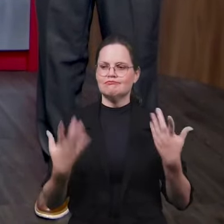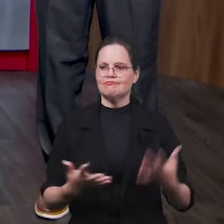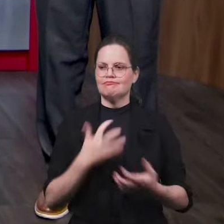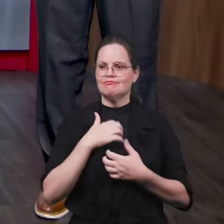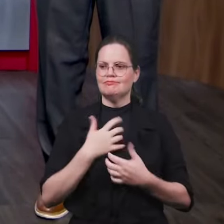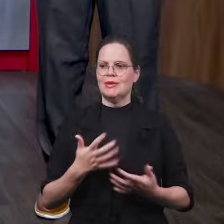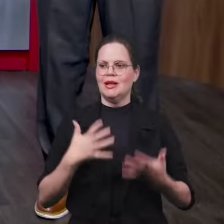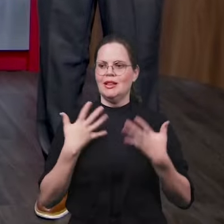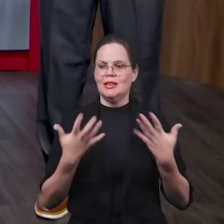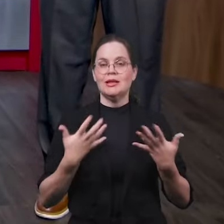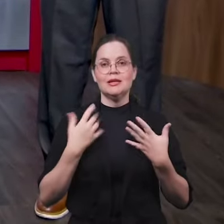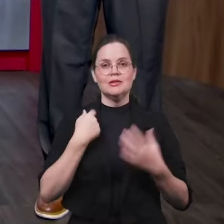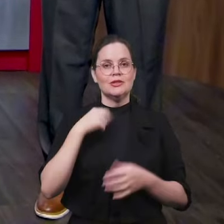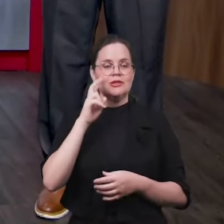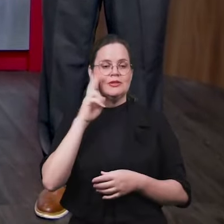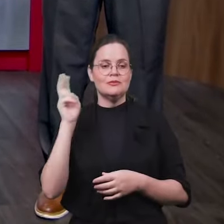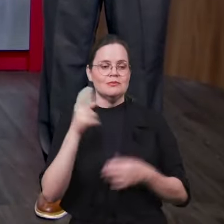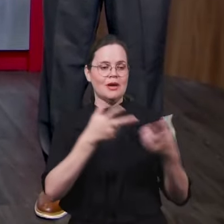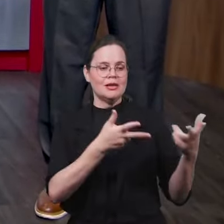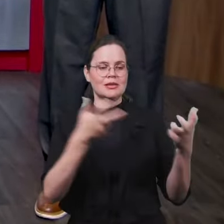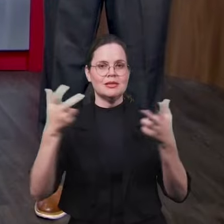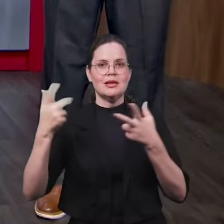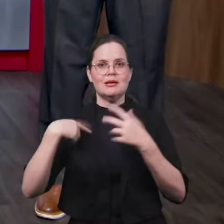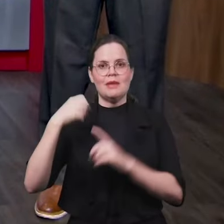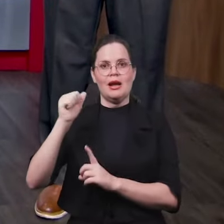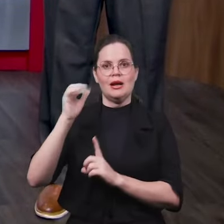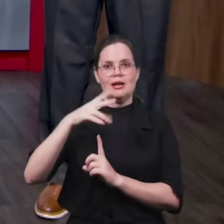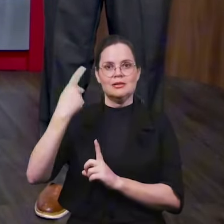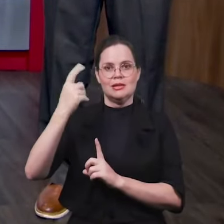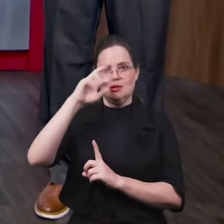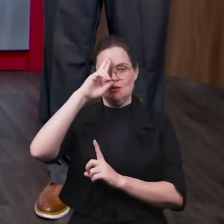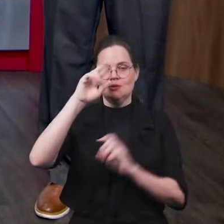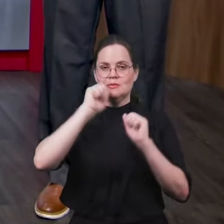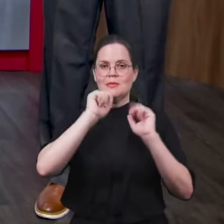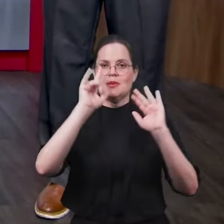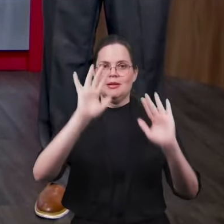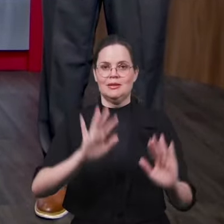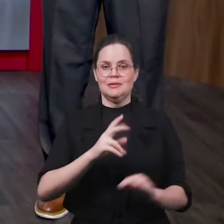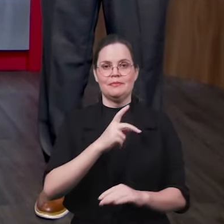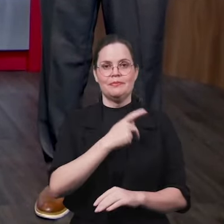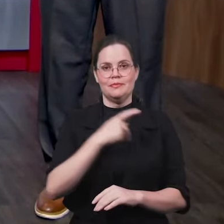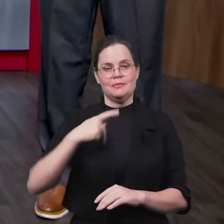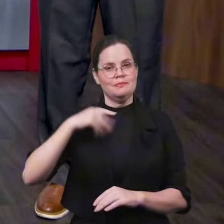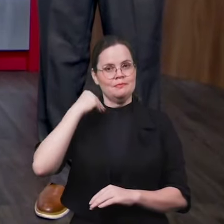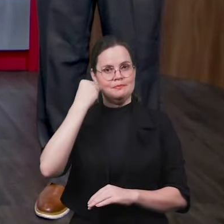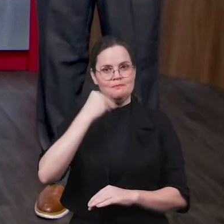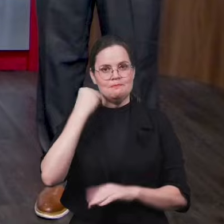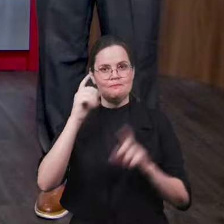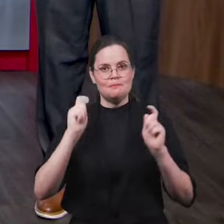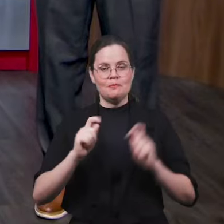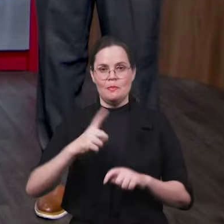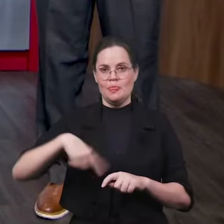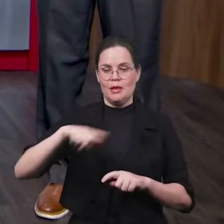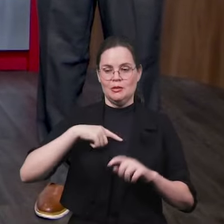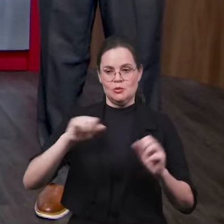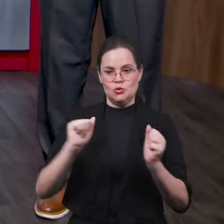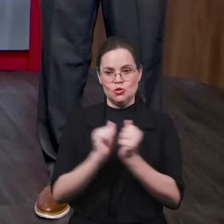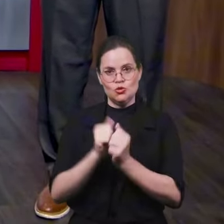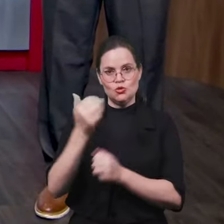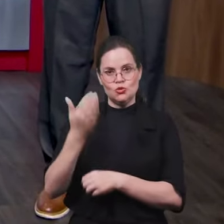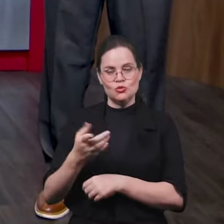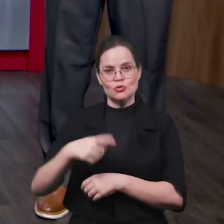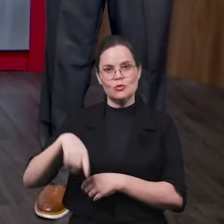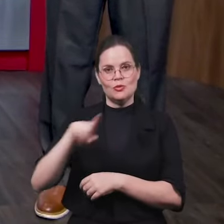muita alegria, a graça do Senhor sendo derramada. Os pastores estão tendo experiências, nós estamos perto